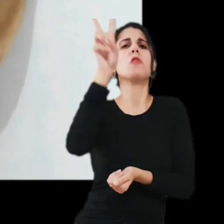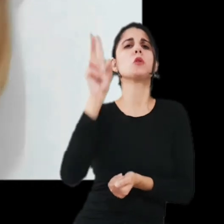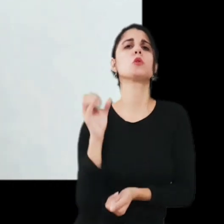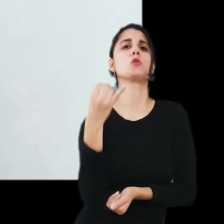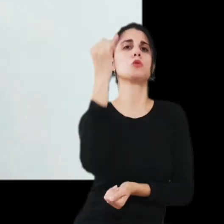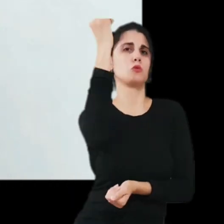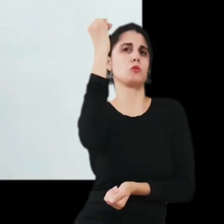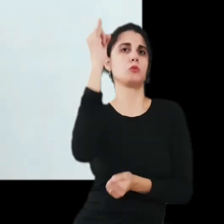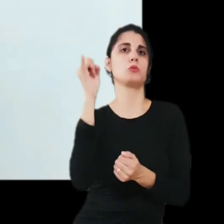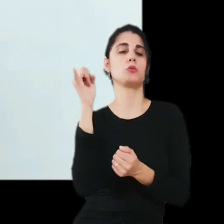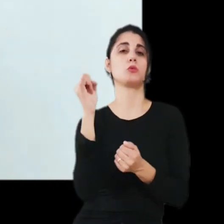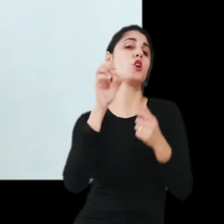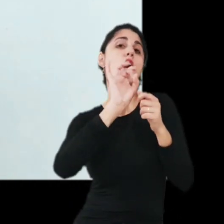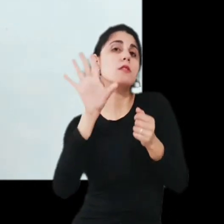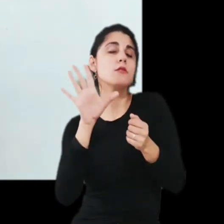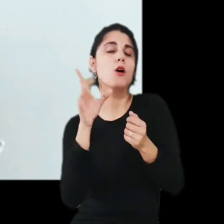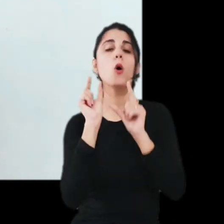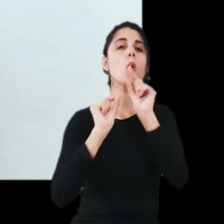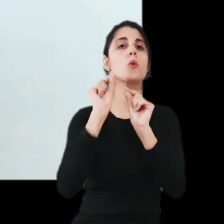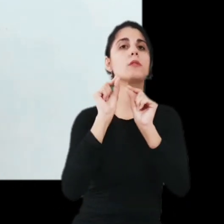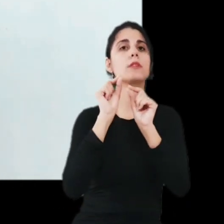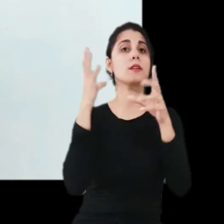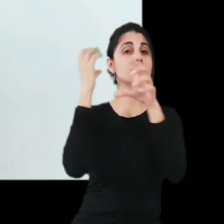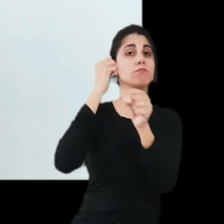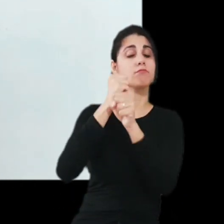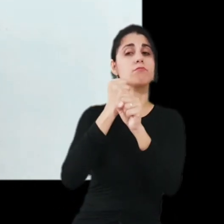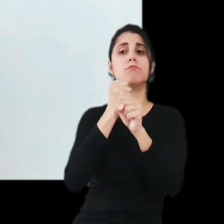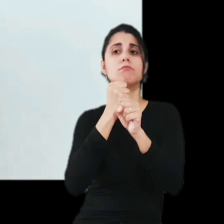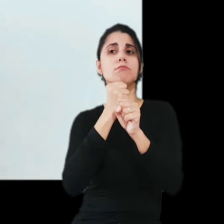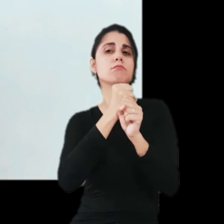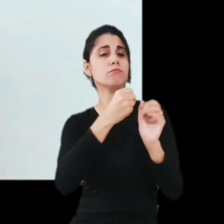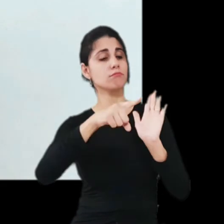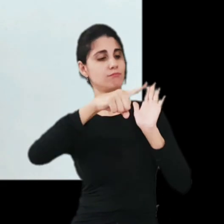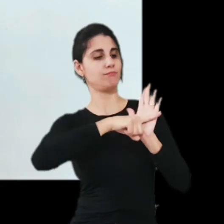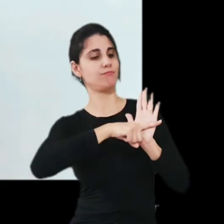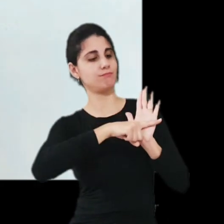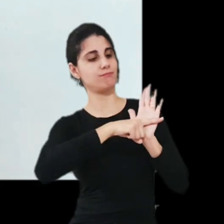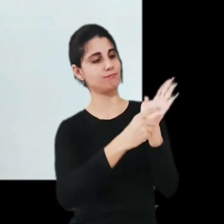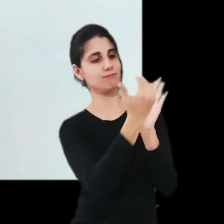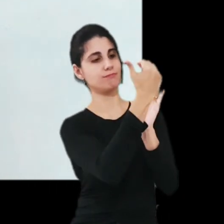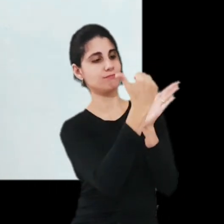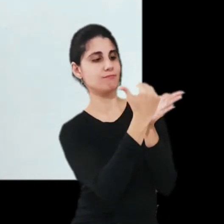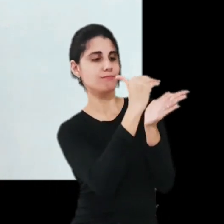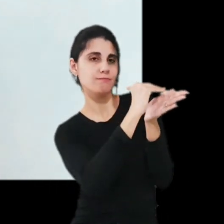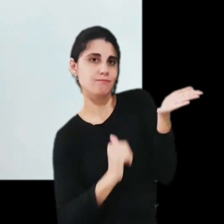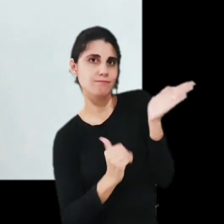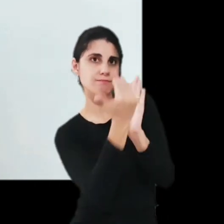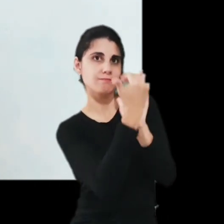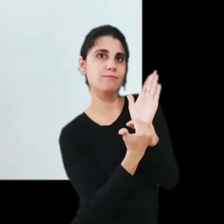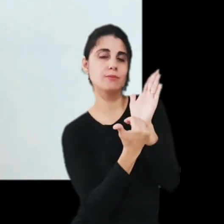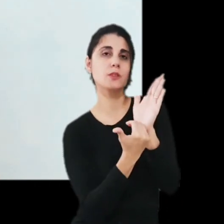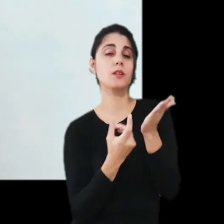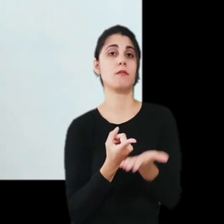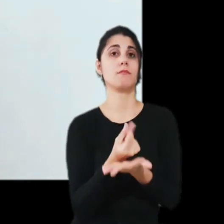do montante o capital. Você vai calcular o montante e depois subtrair deste valor o